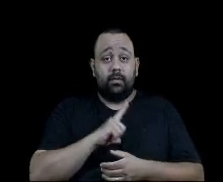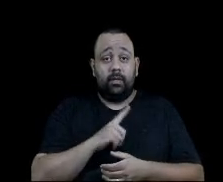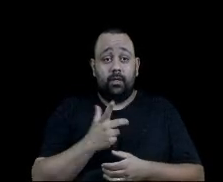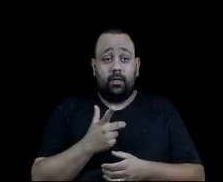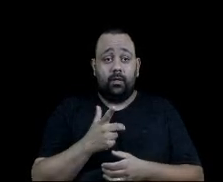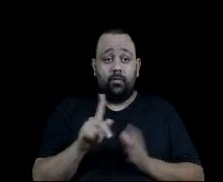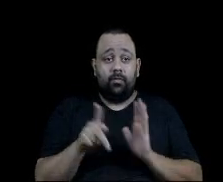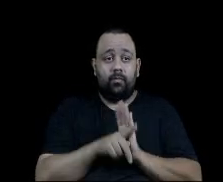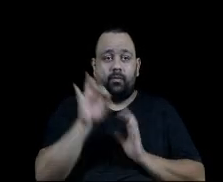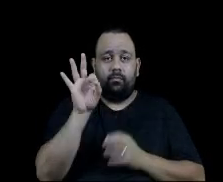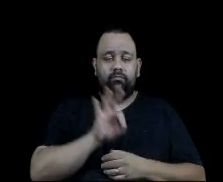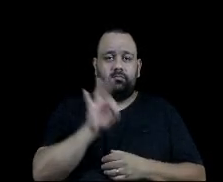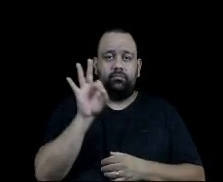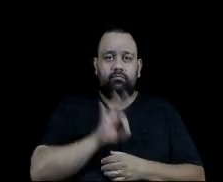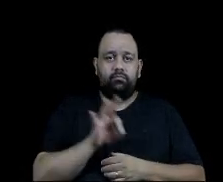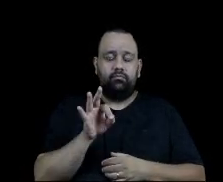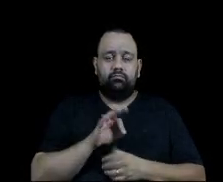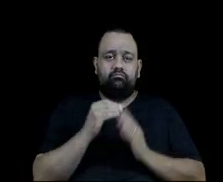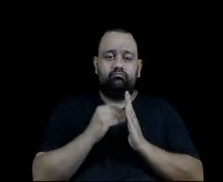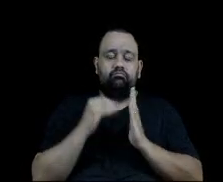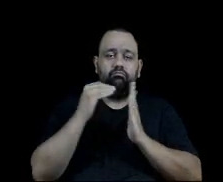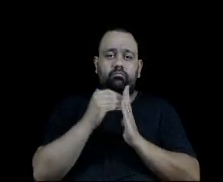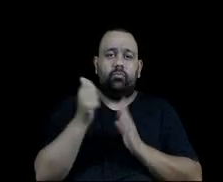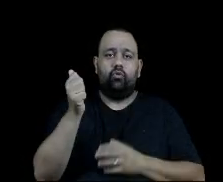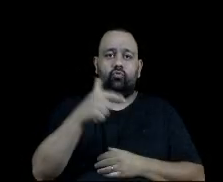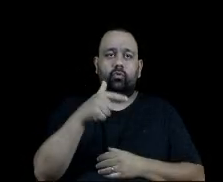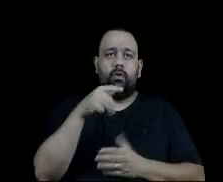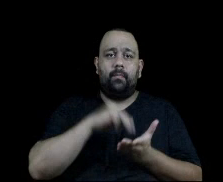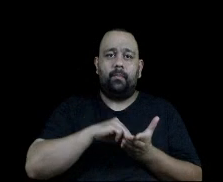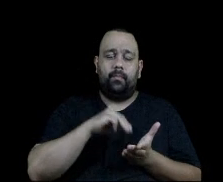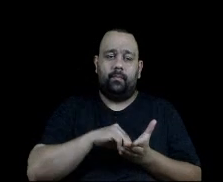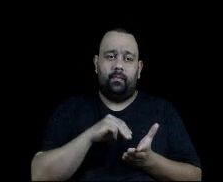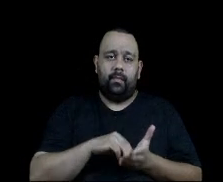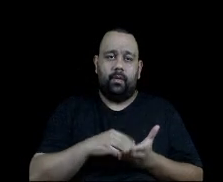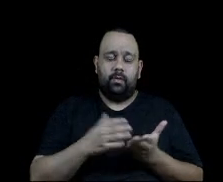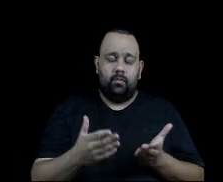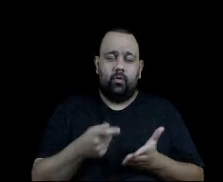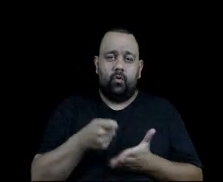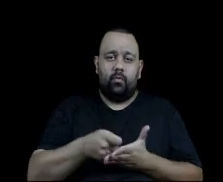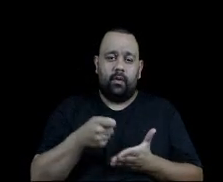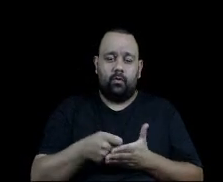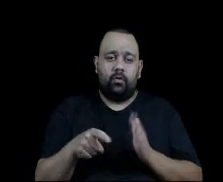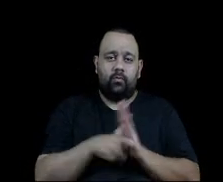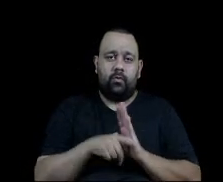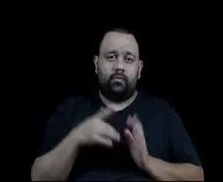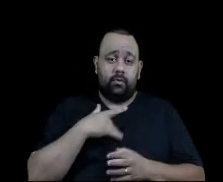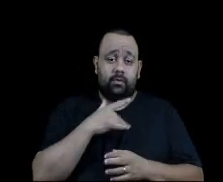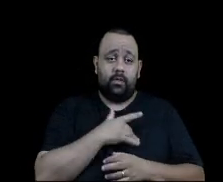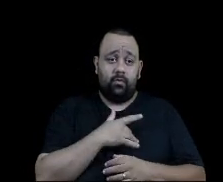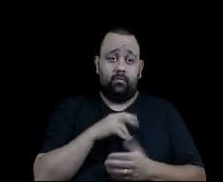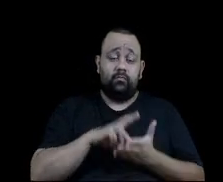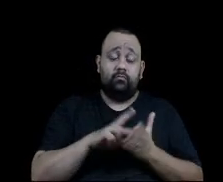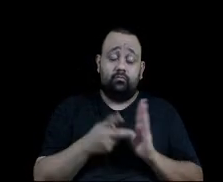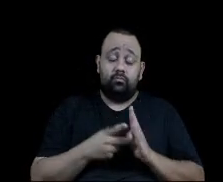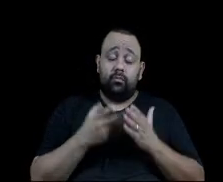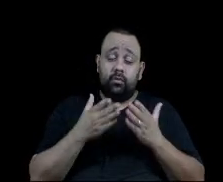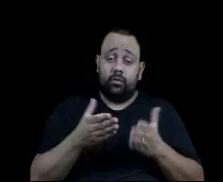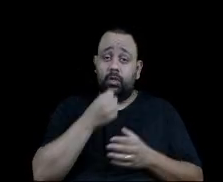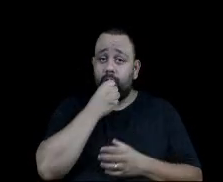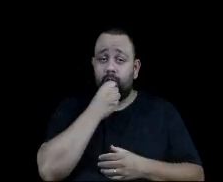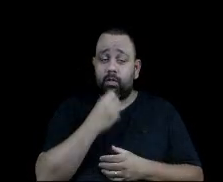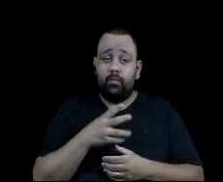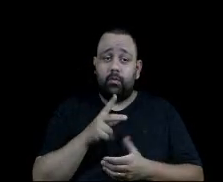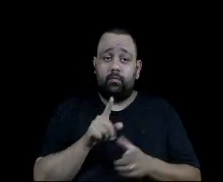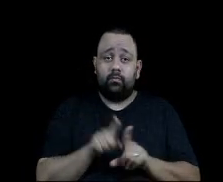fica num percentual bem mais alto do que o mínimo obrigatório dentro da